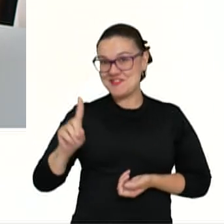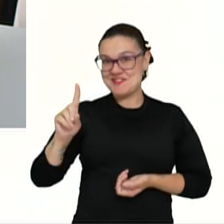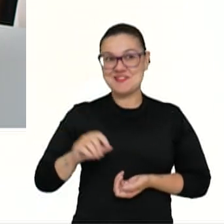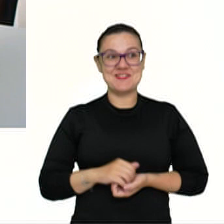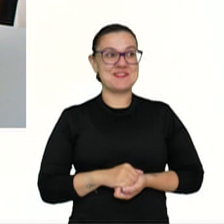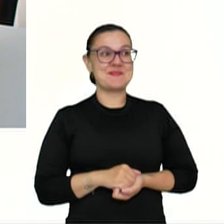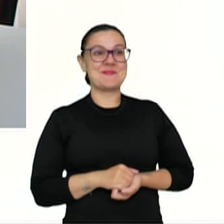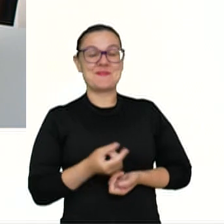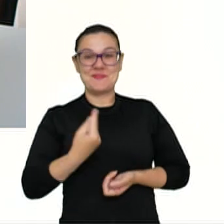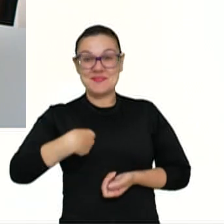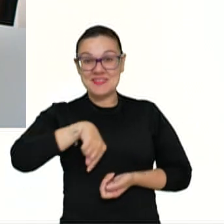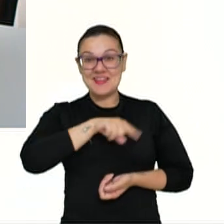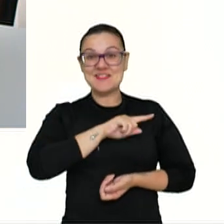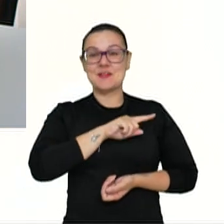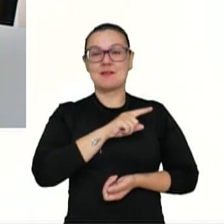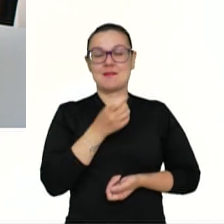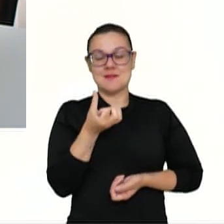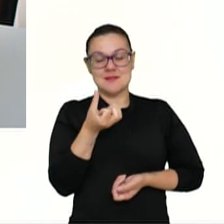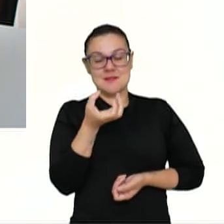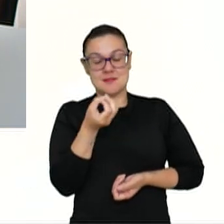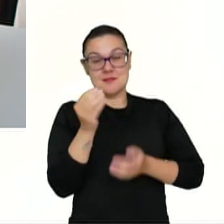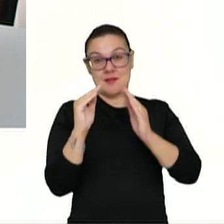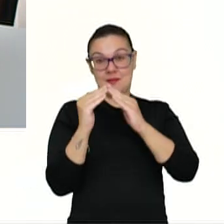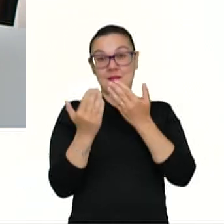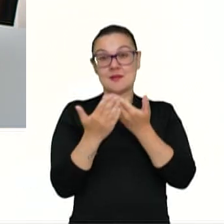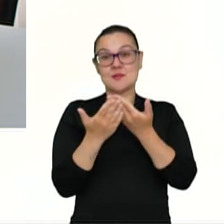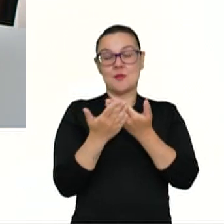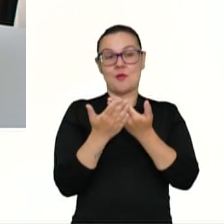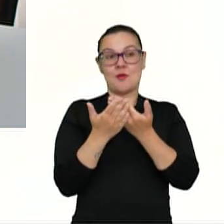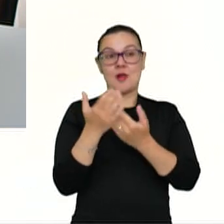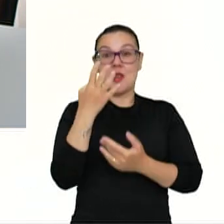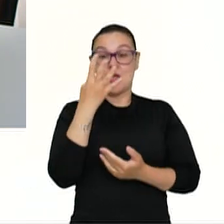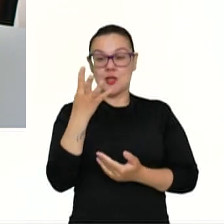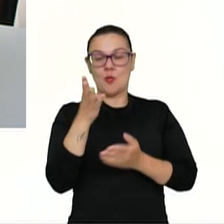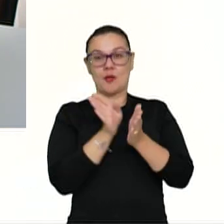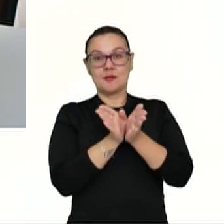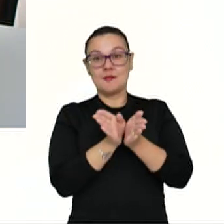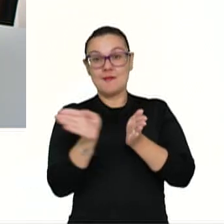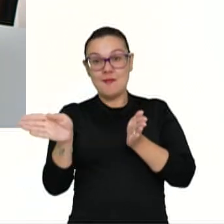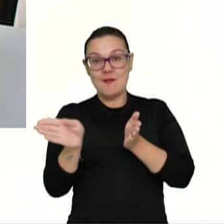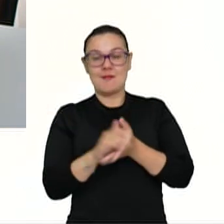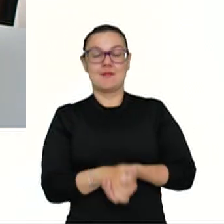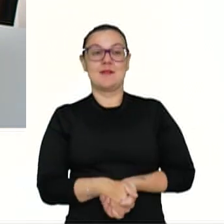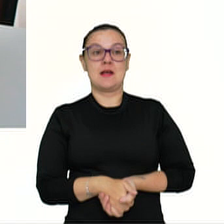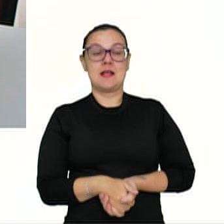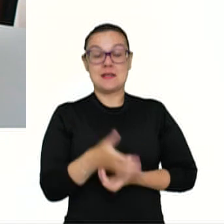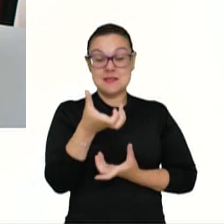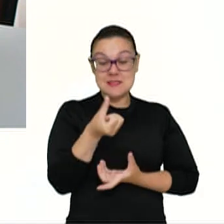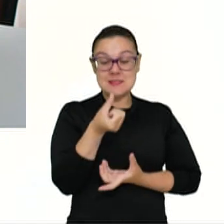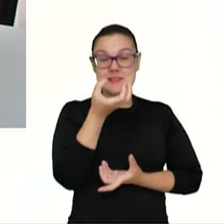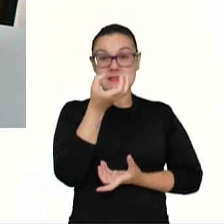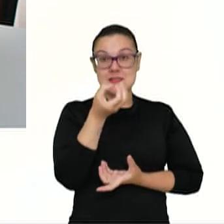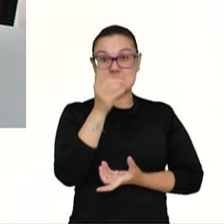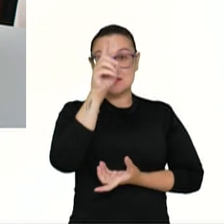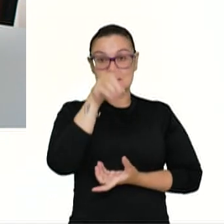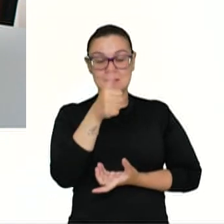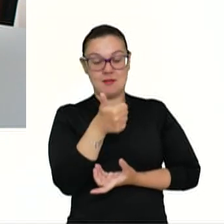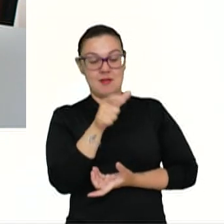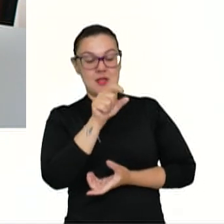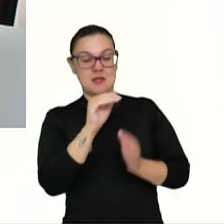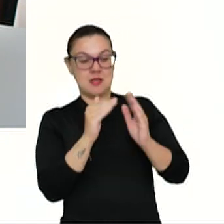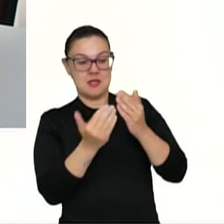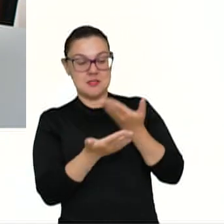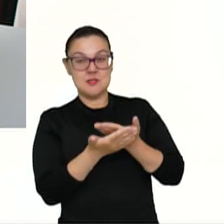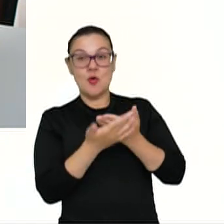nós temos 60 escolas e 4 extensões. Dessas 60 escolas, nós temos 10 escolas que